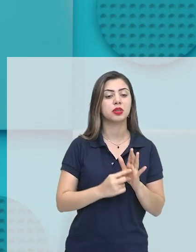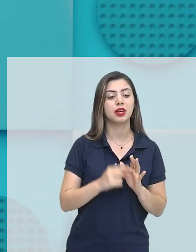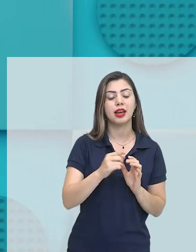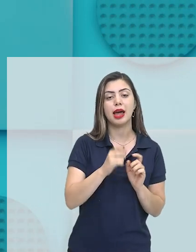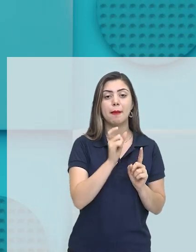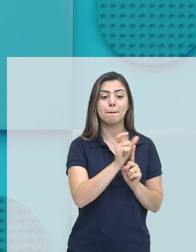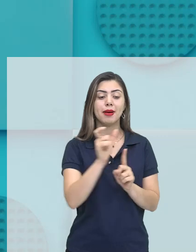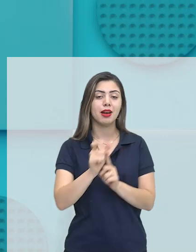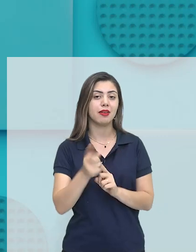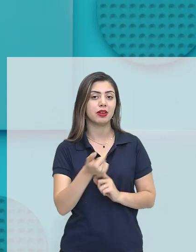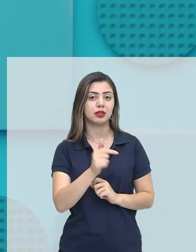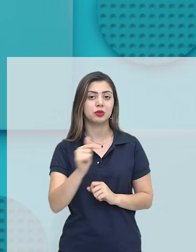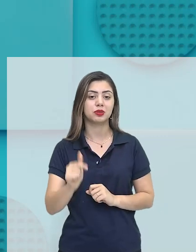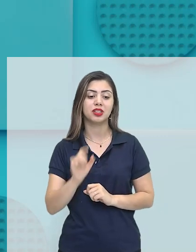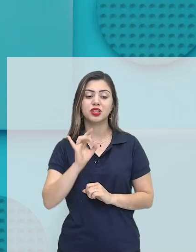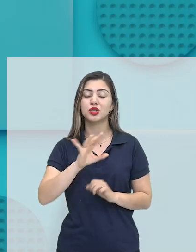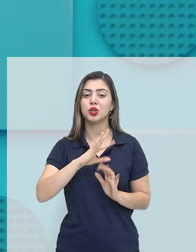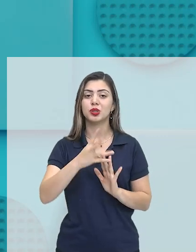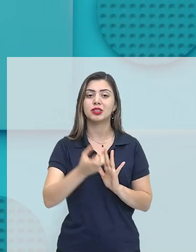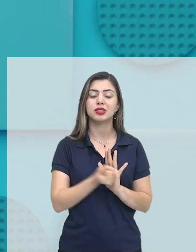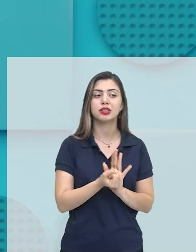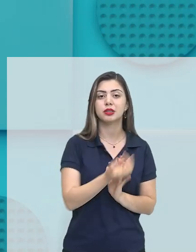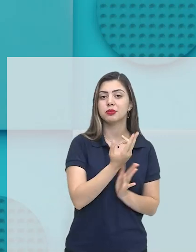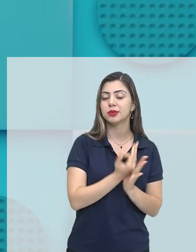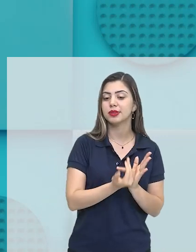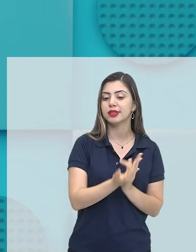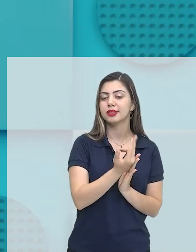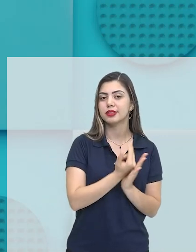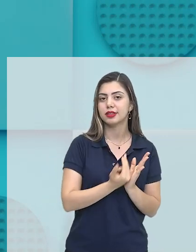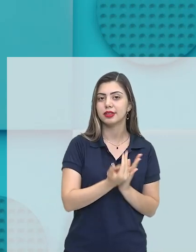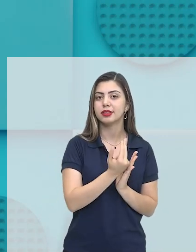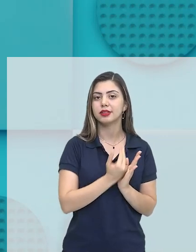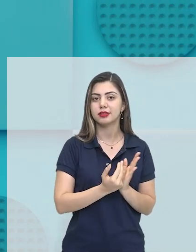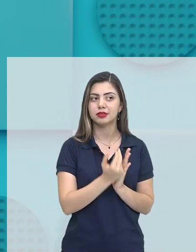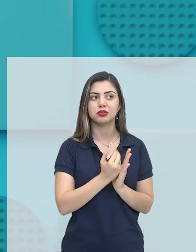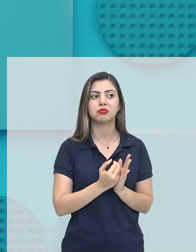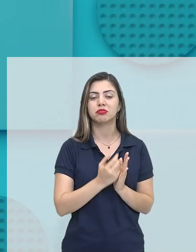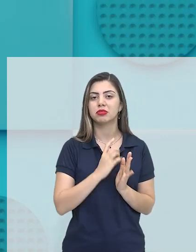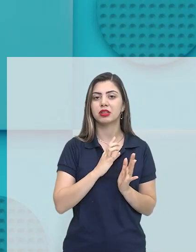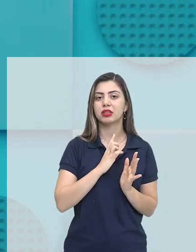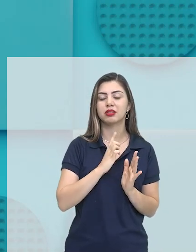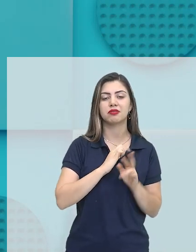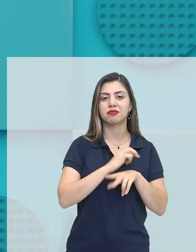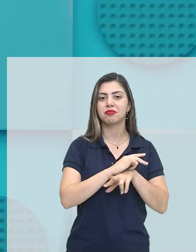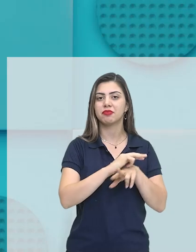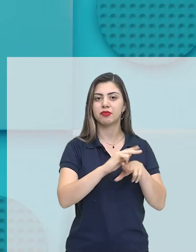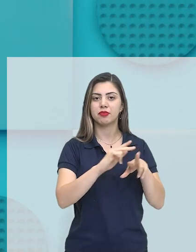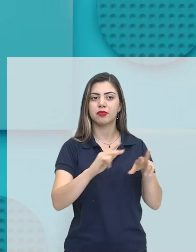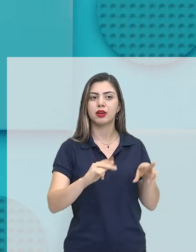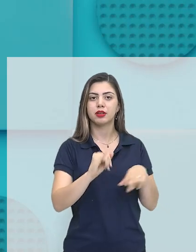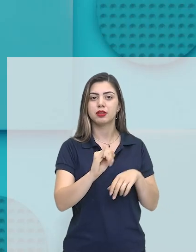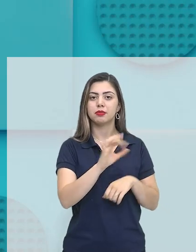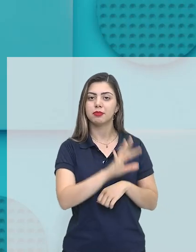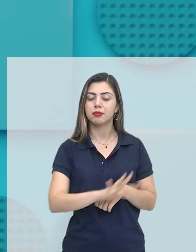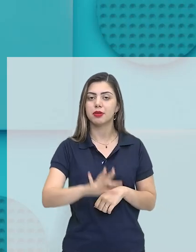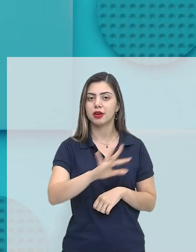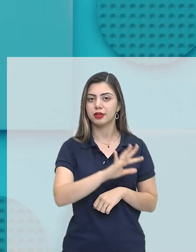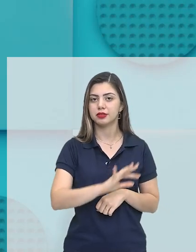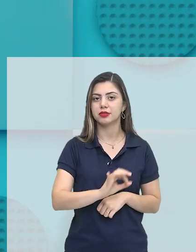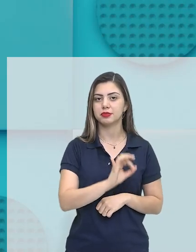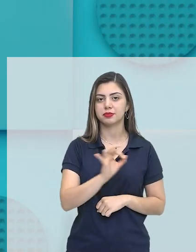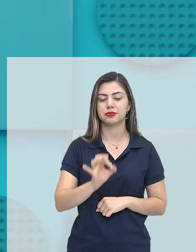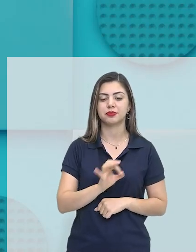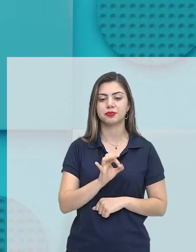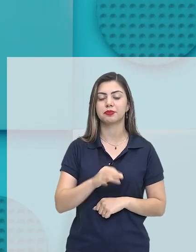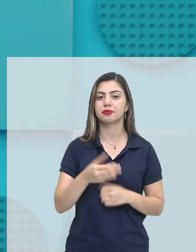Não pode haver palavras. Então, só tem símbolos, desenhos, né? Ícones. Então, ele será formado de